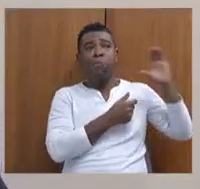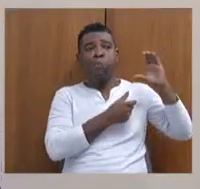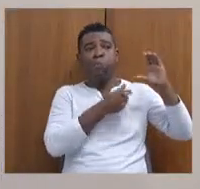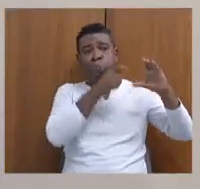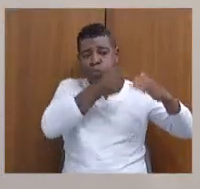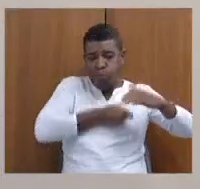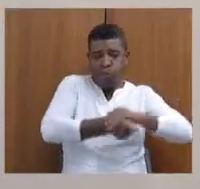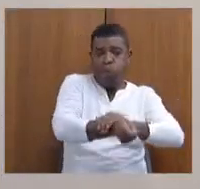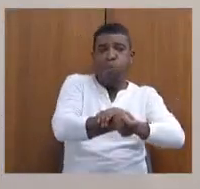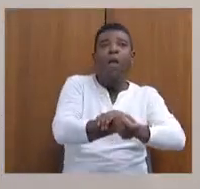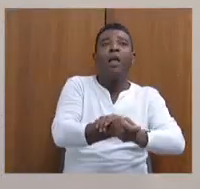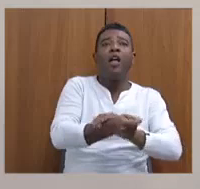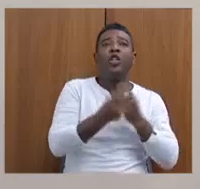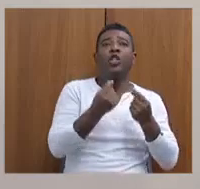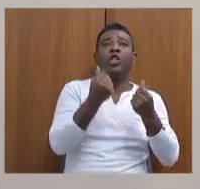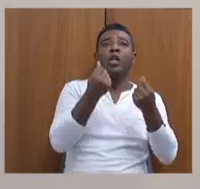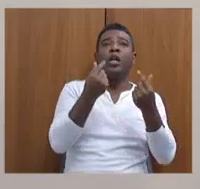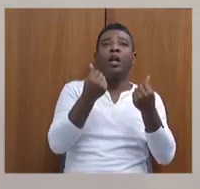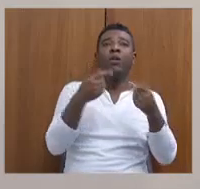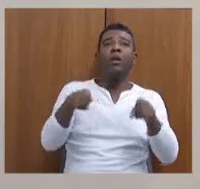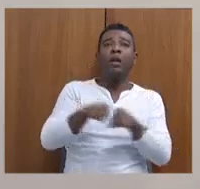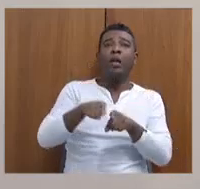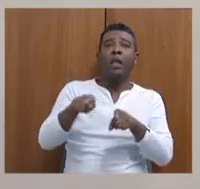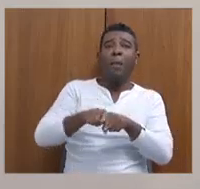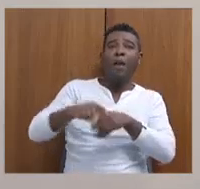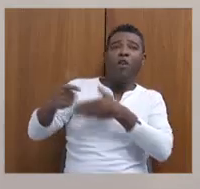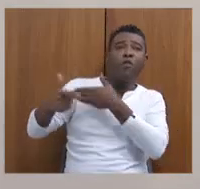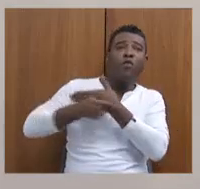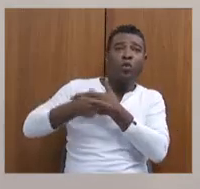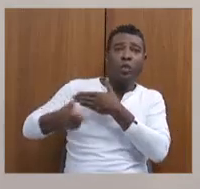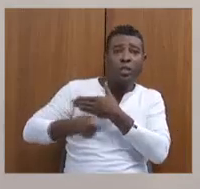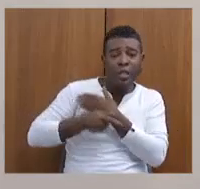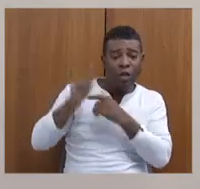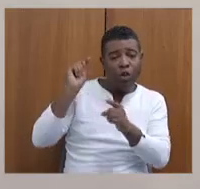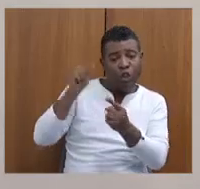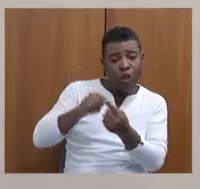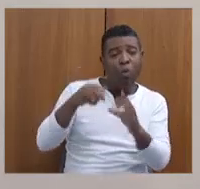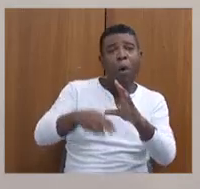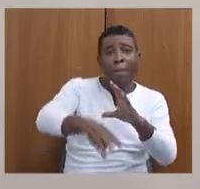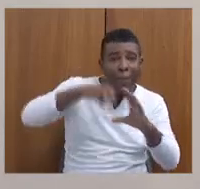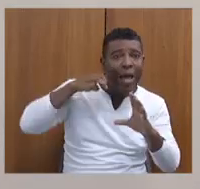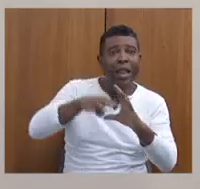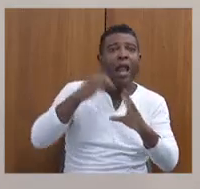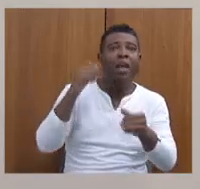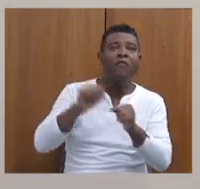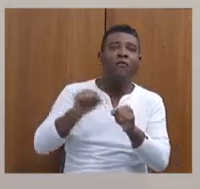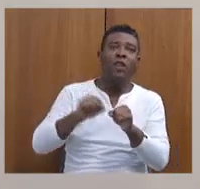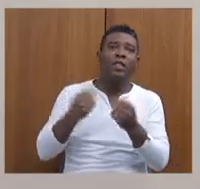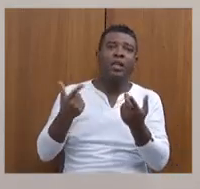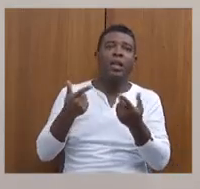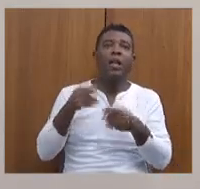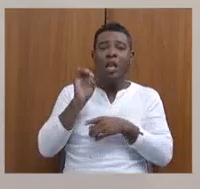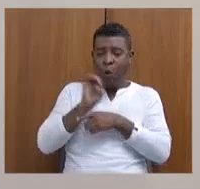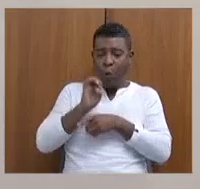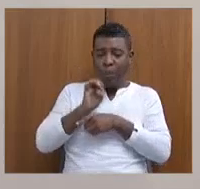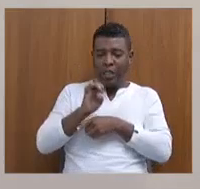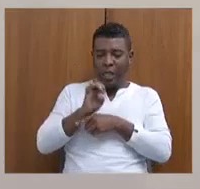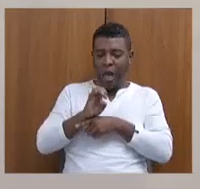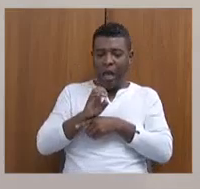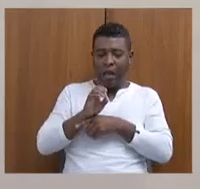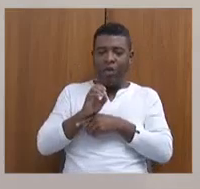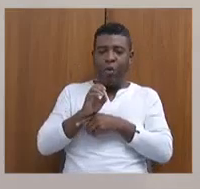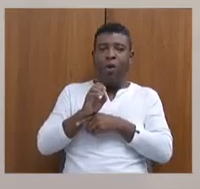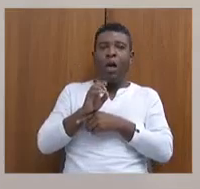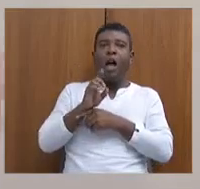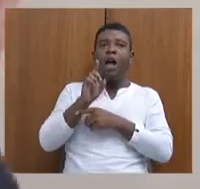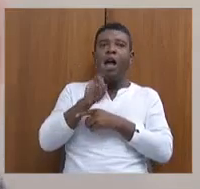curso e com função de de minerar posso fazer estado não é minerador não é função de estado mineral